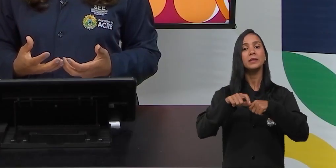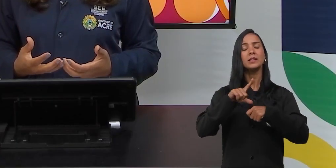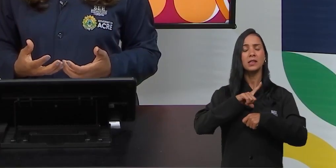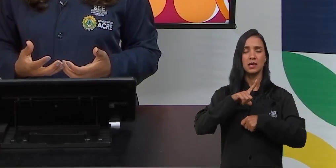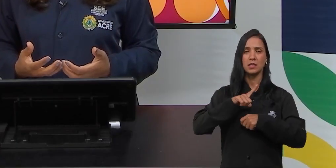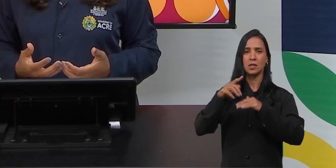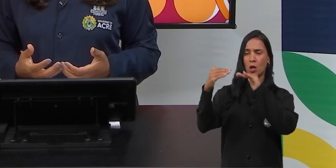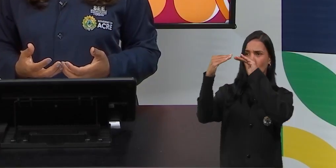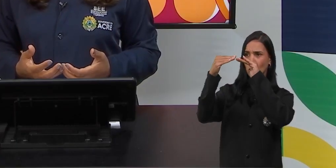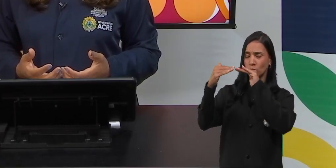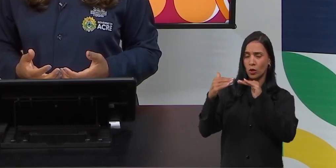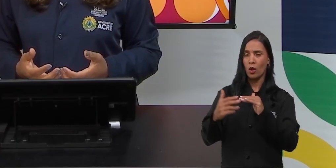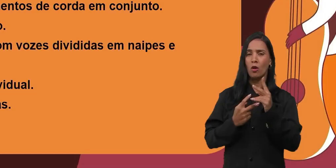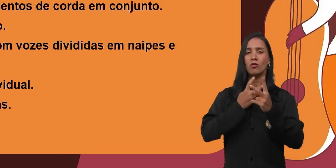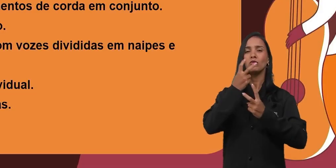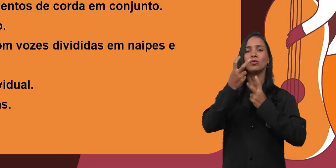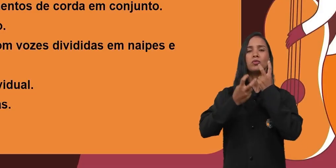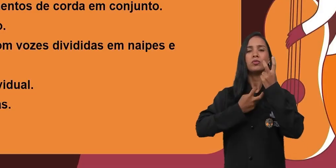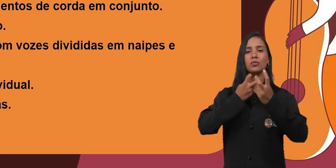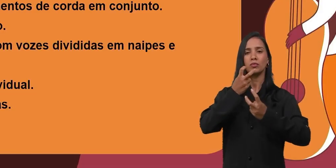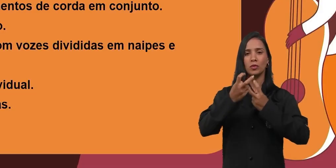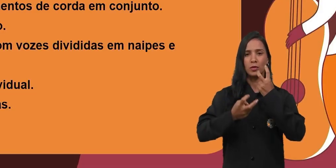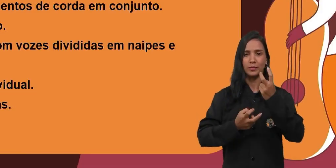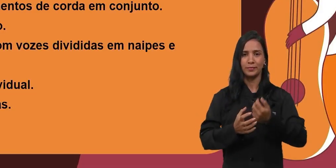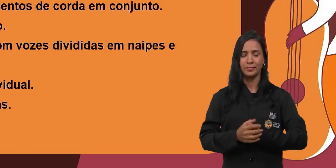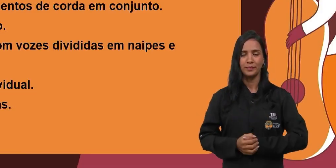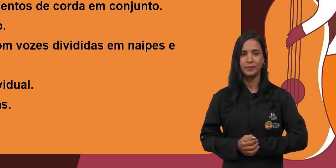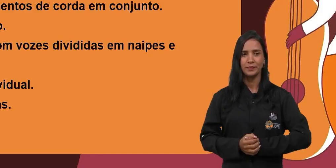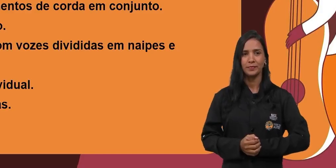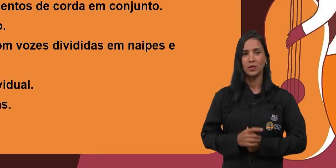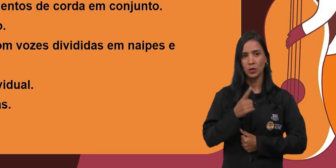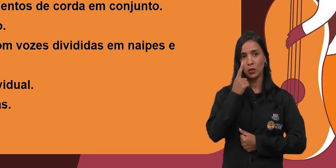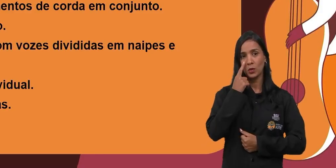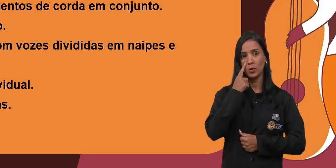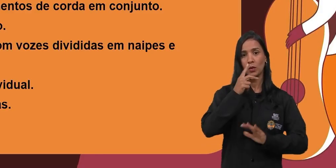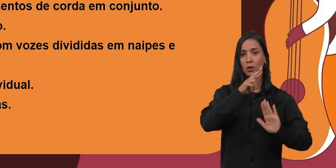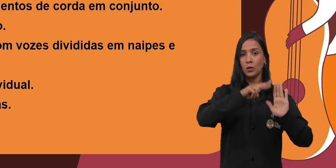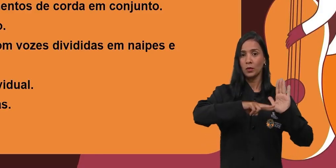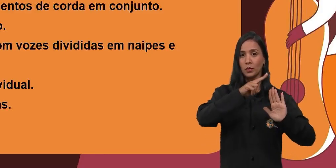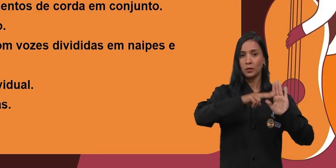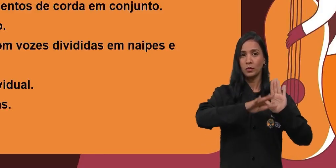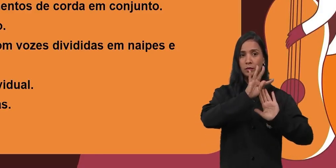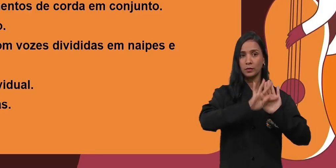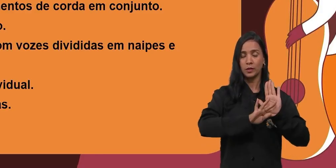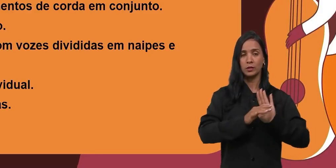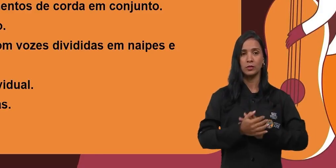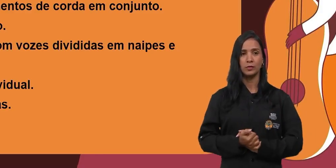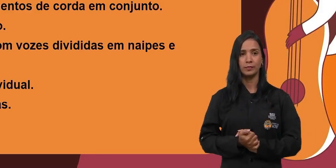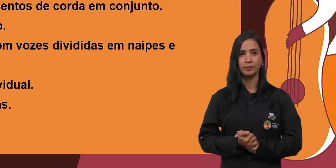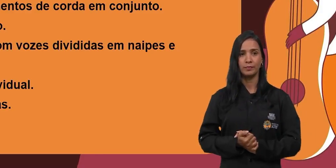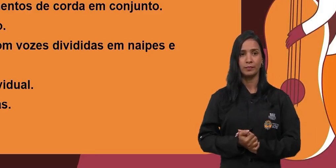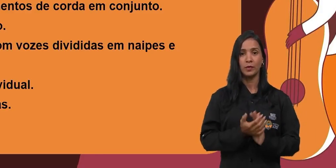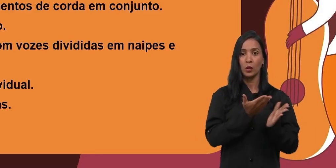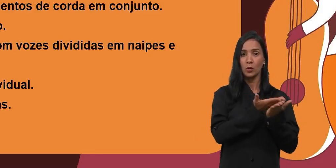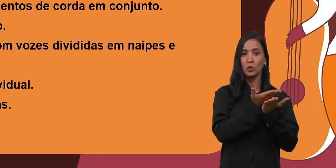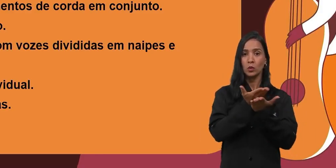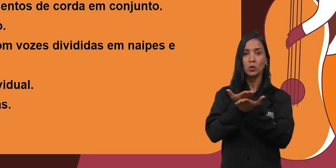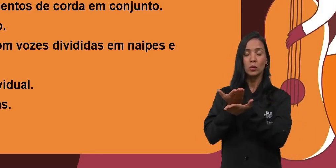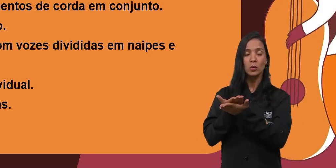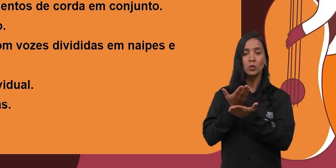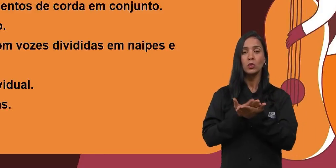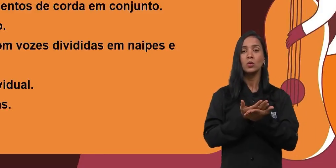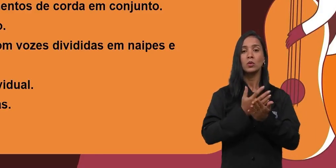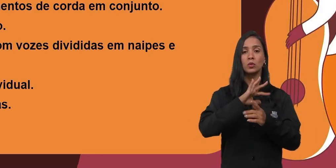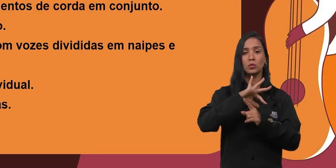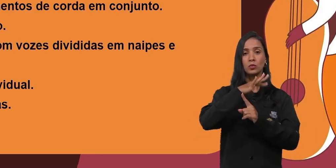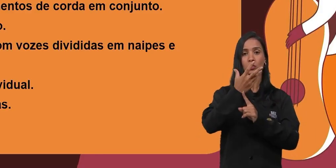harmonia entre essas vozes, tá? Então vamos aqui, observem bem, olha. Durante as aulas de arte, o